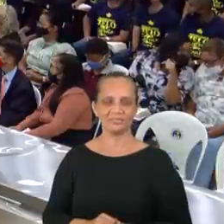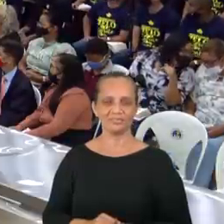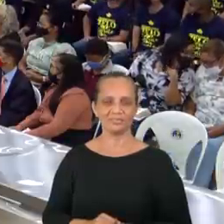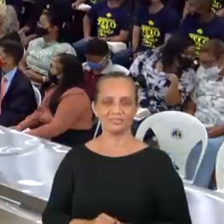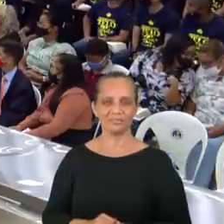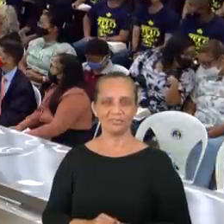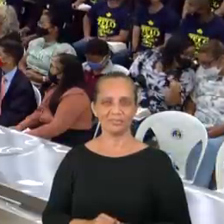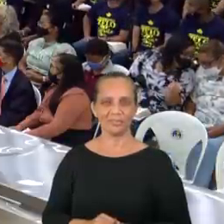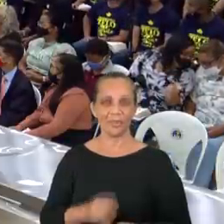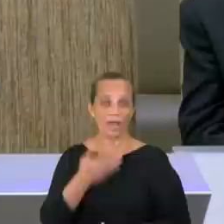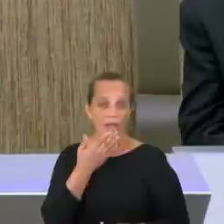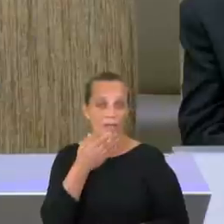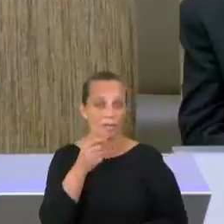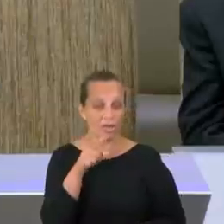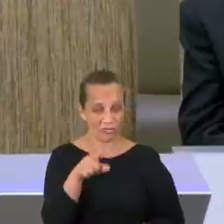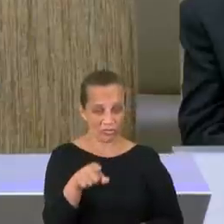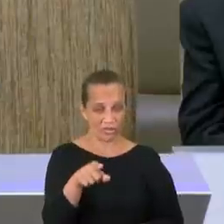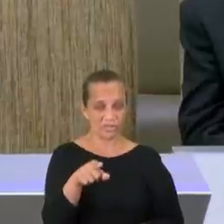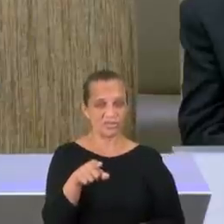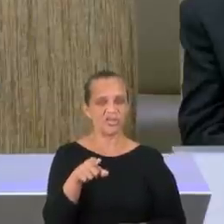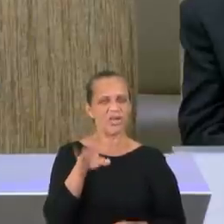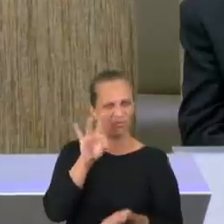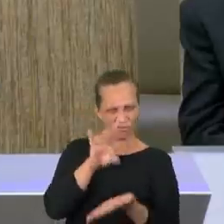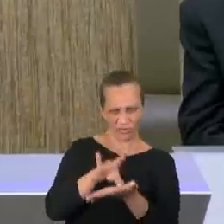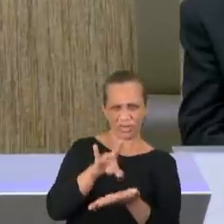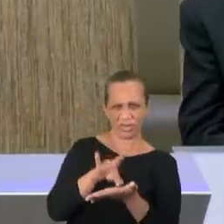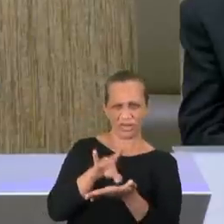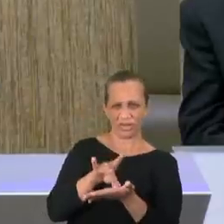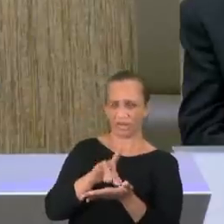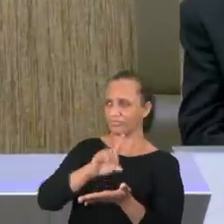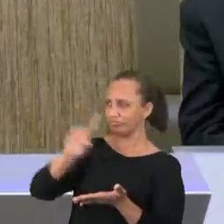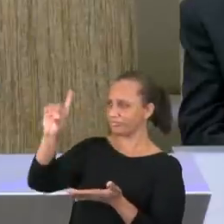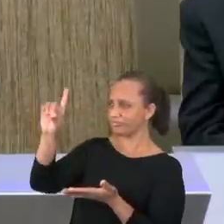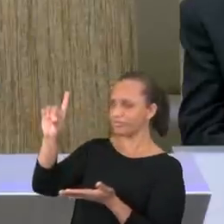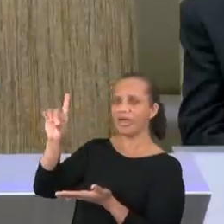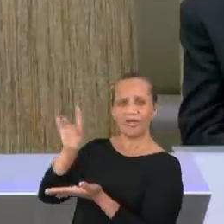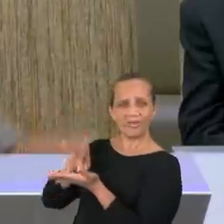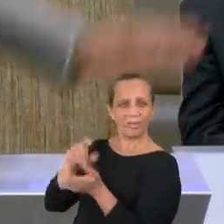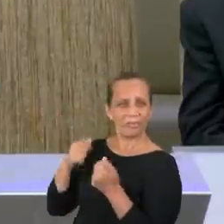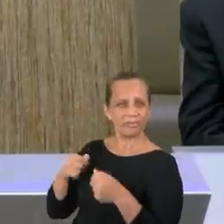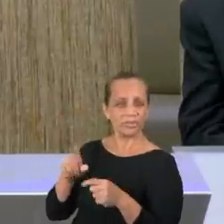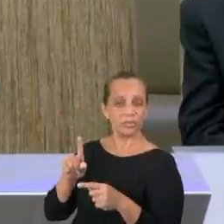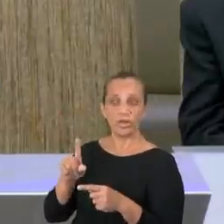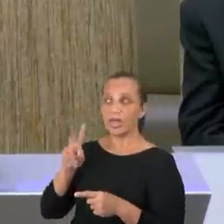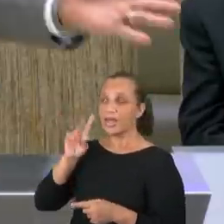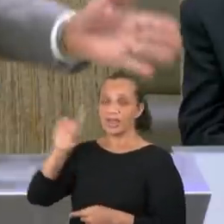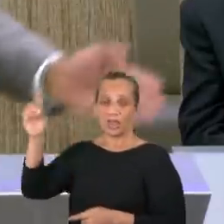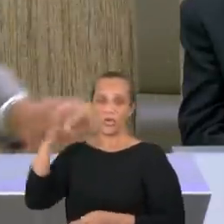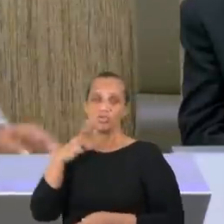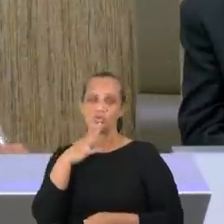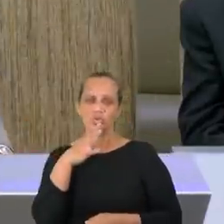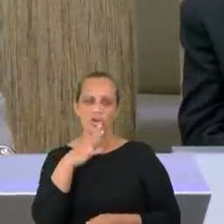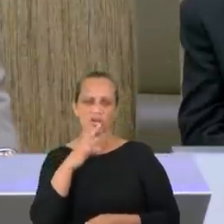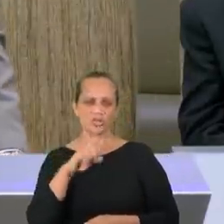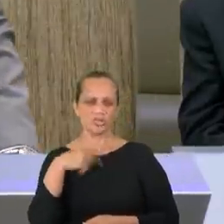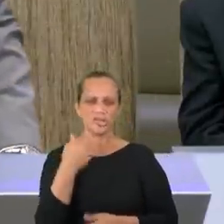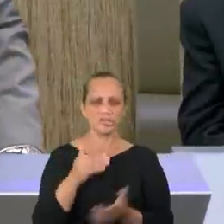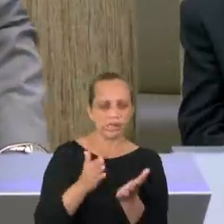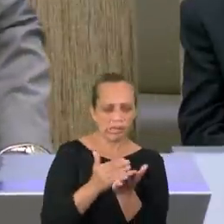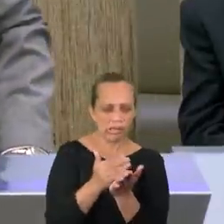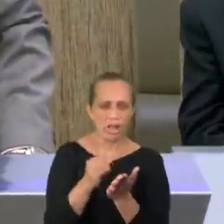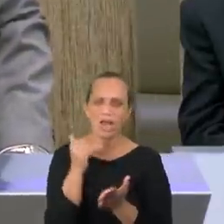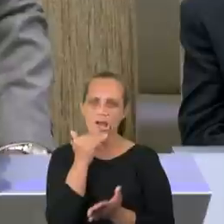É melhor logo você ser sincero, sincera diante de Deus, porque Deus conhece a nossa debilidade mesmo.